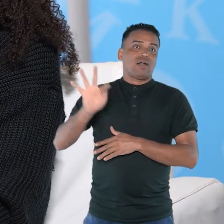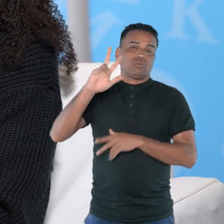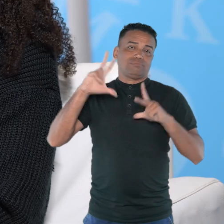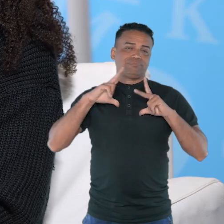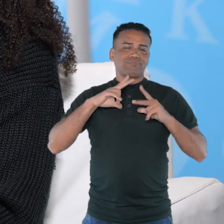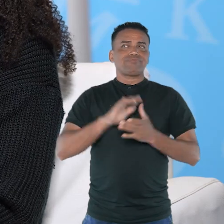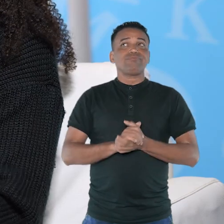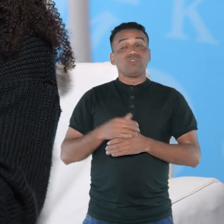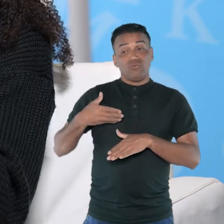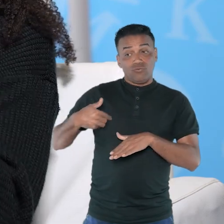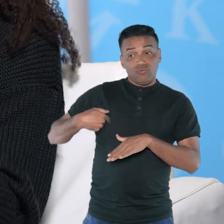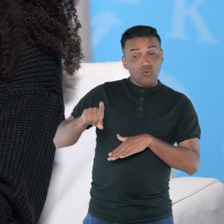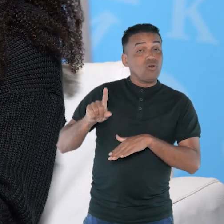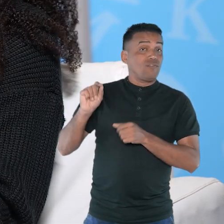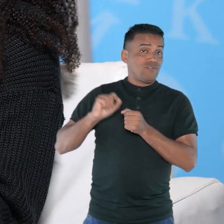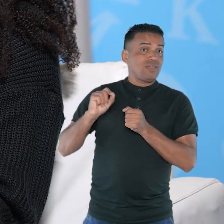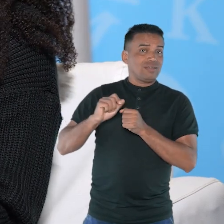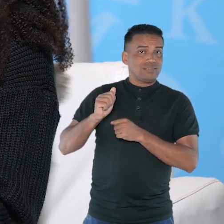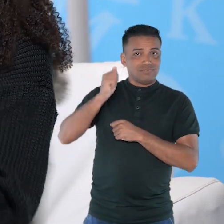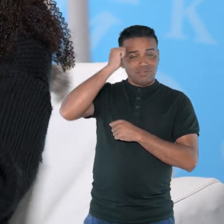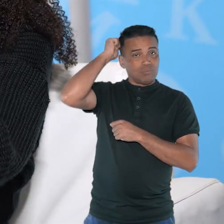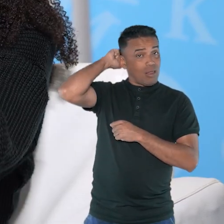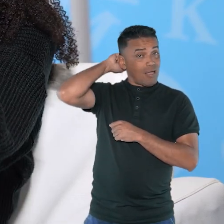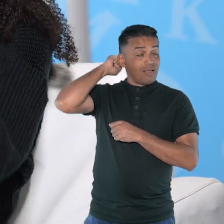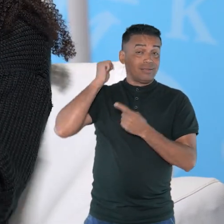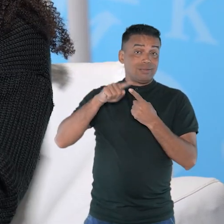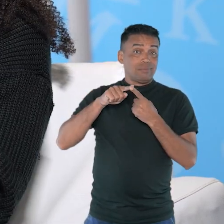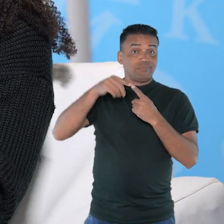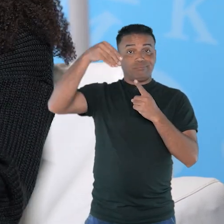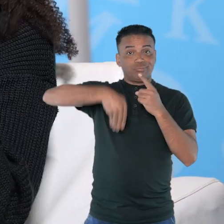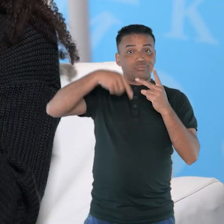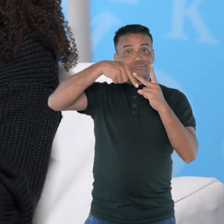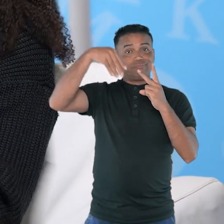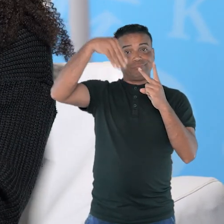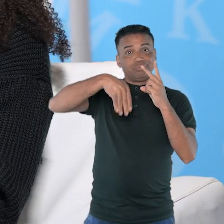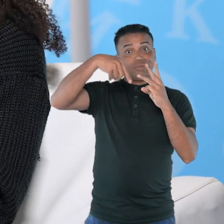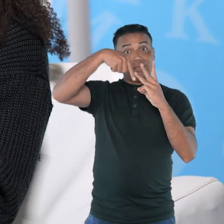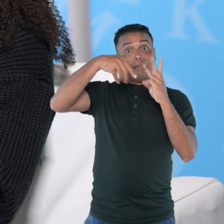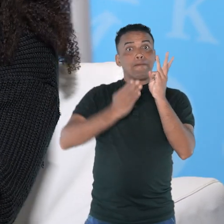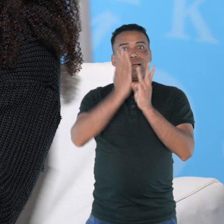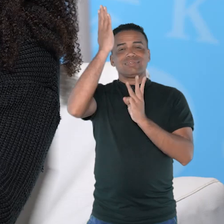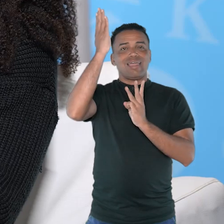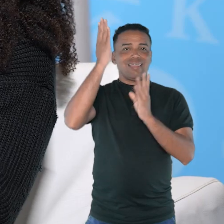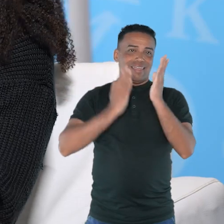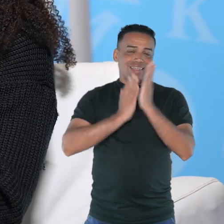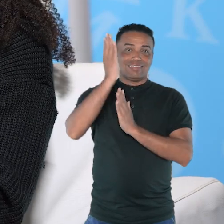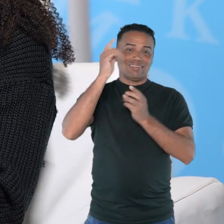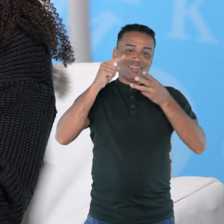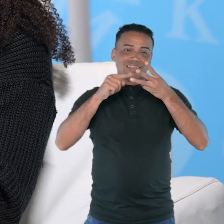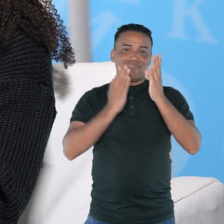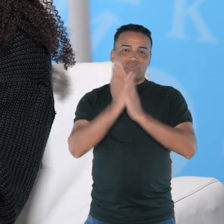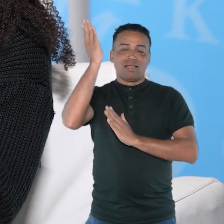o vestibular, tentei 3 vezes até passar. E quando eu passei, graças, ainda bem que eu fui